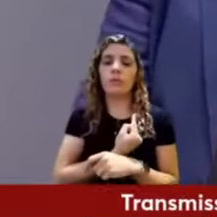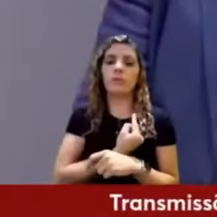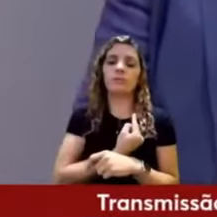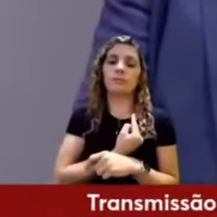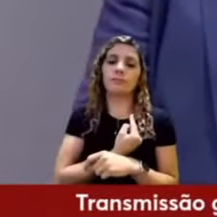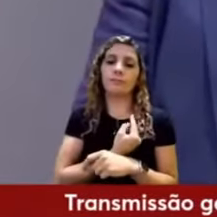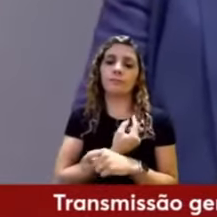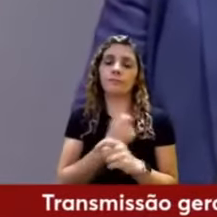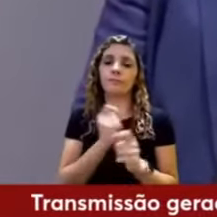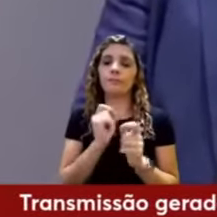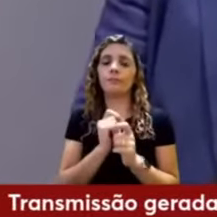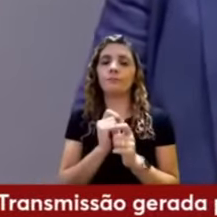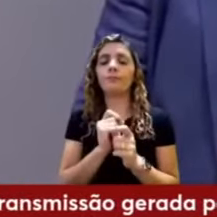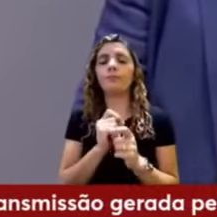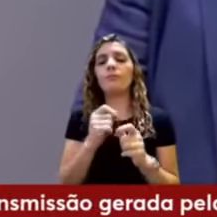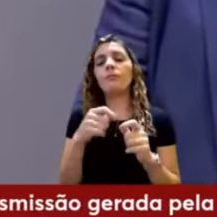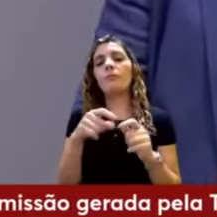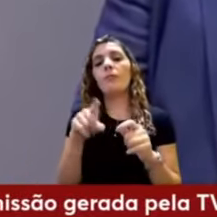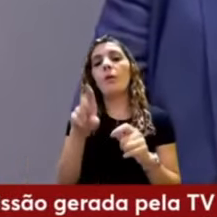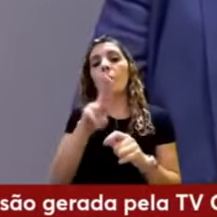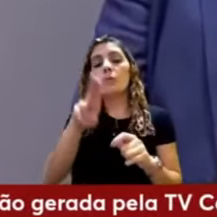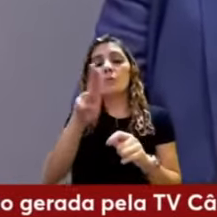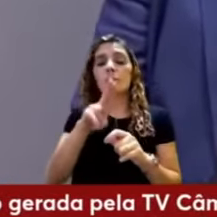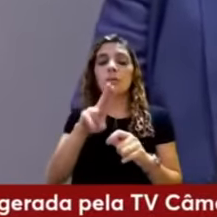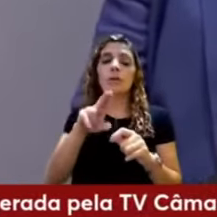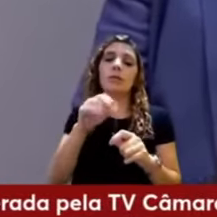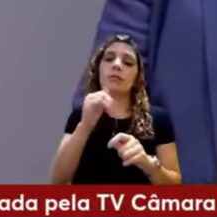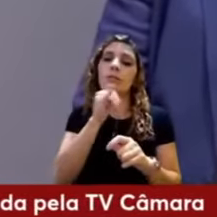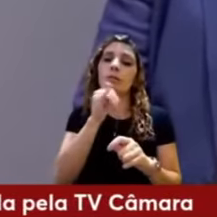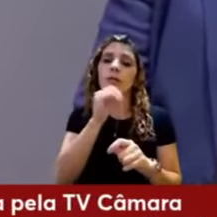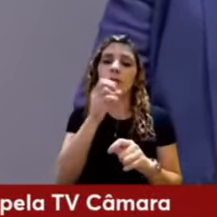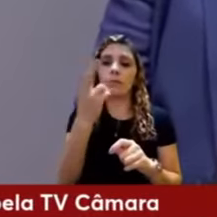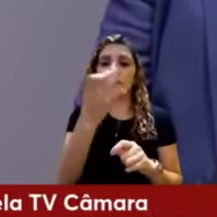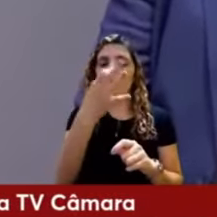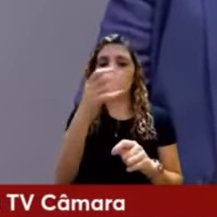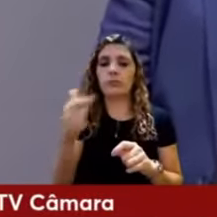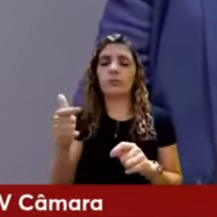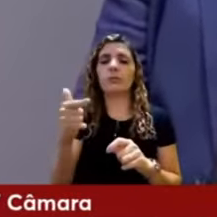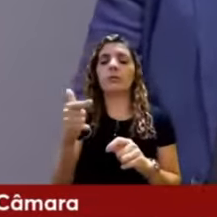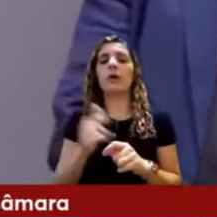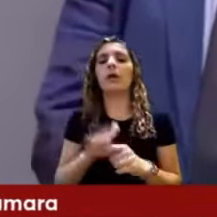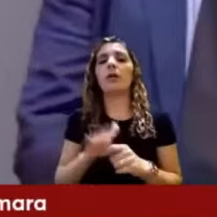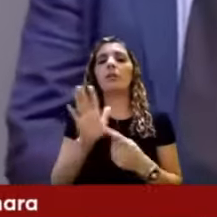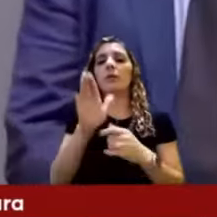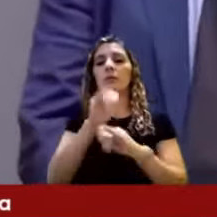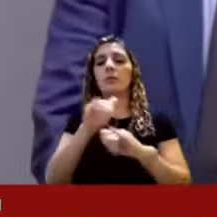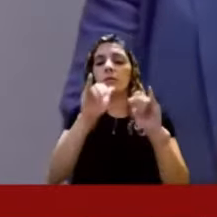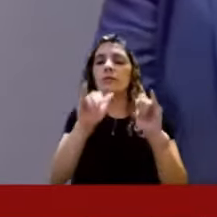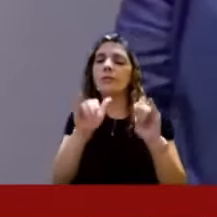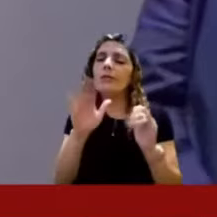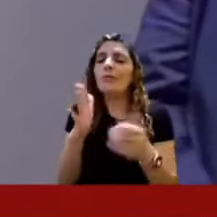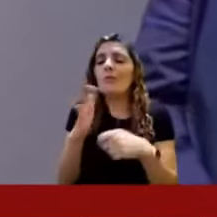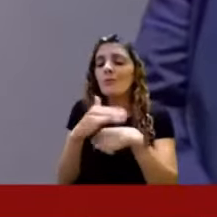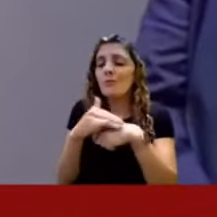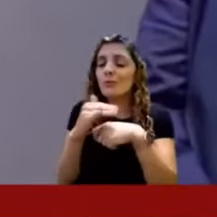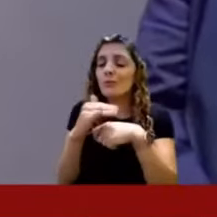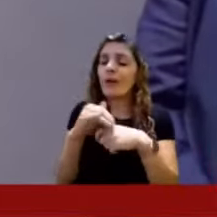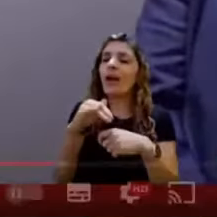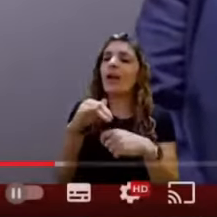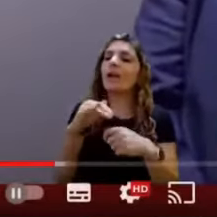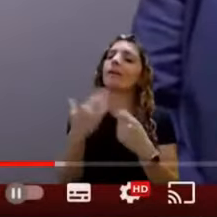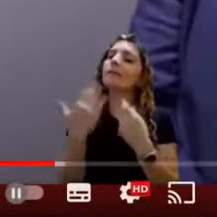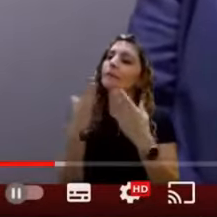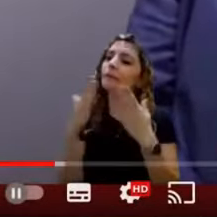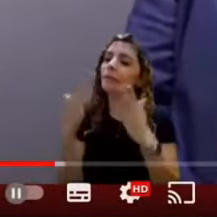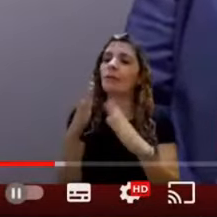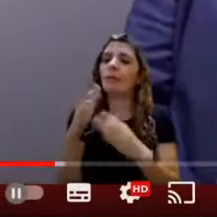mecanismos como 247, como veículos como 247. Então, assim, olha, receba nosso carinho, nossa homenagem, contem sempre com o